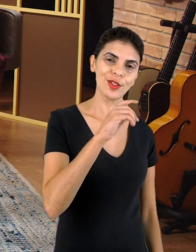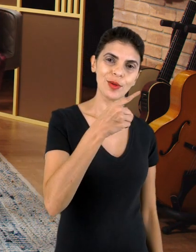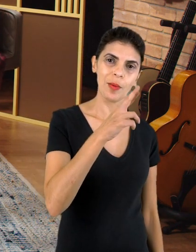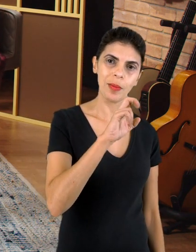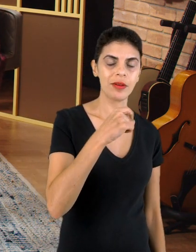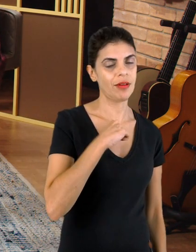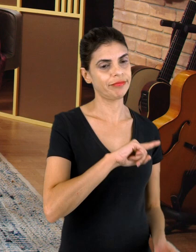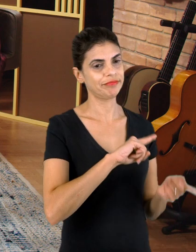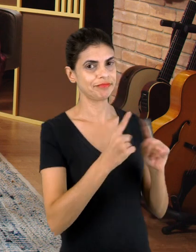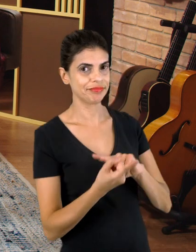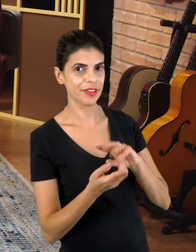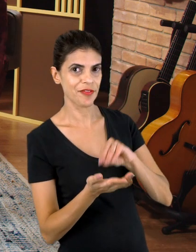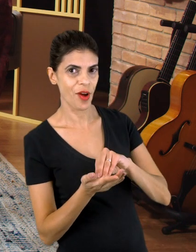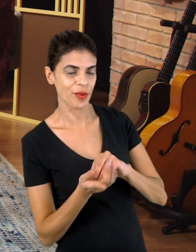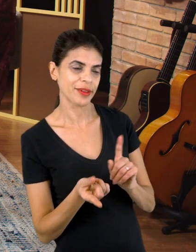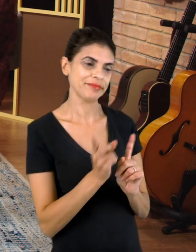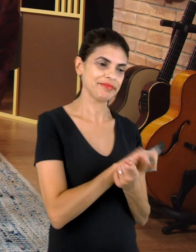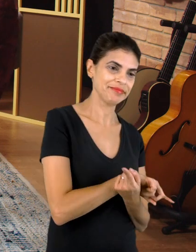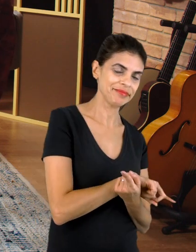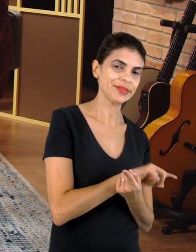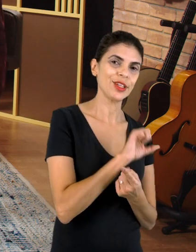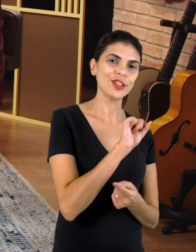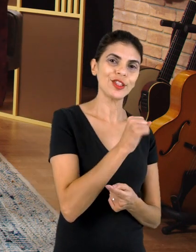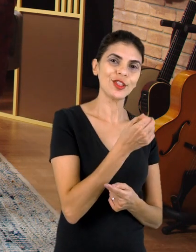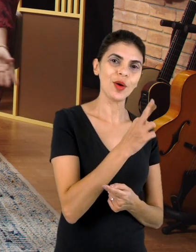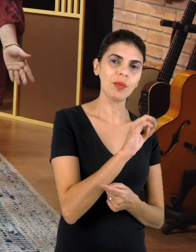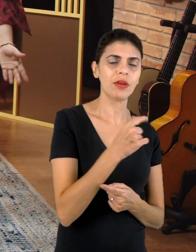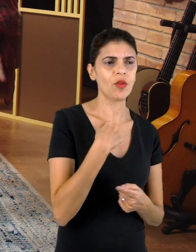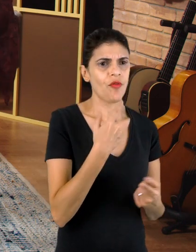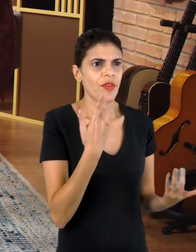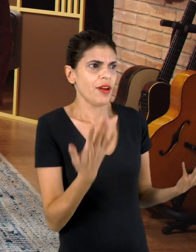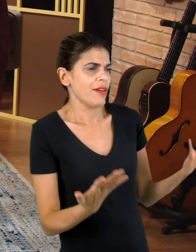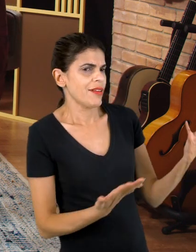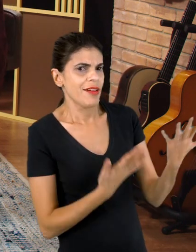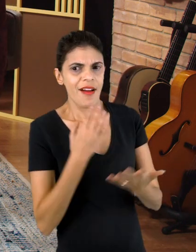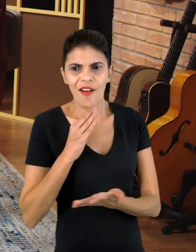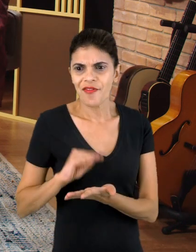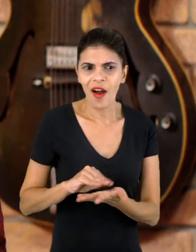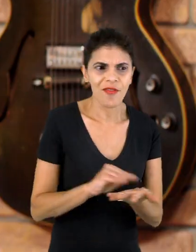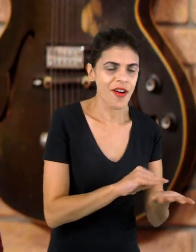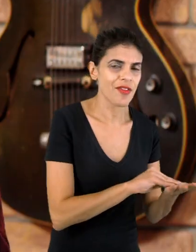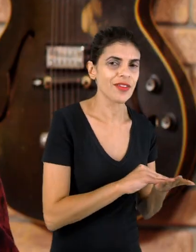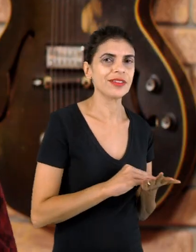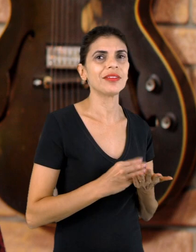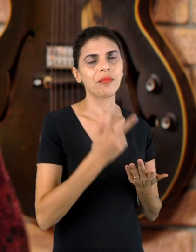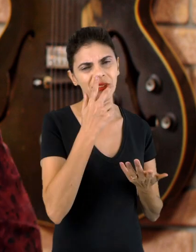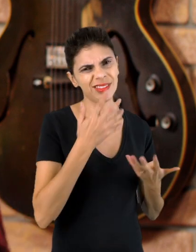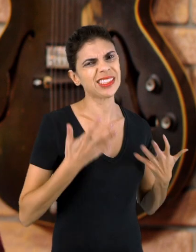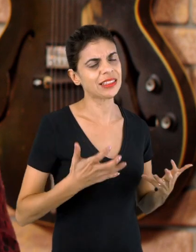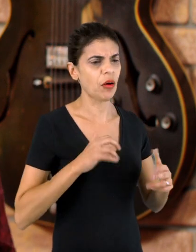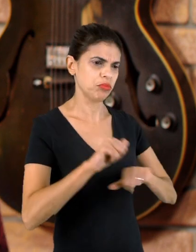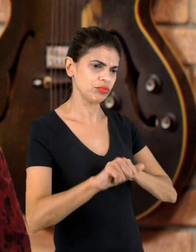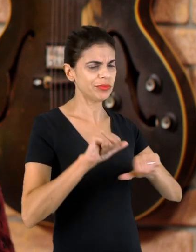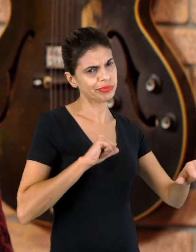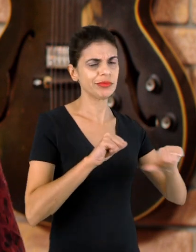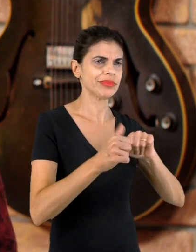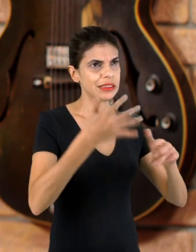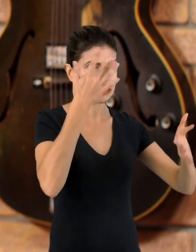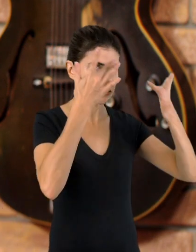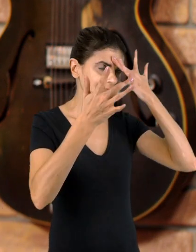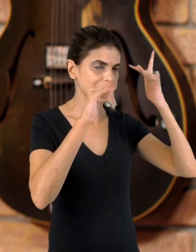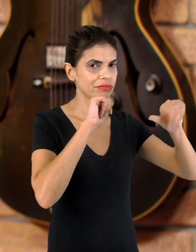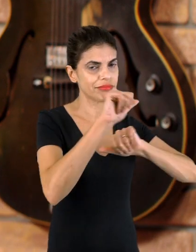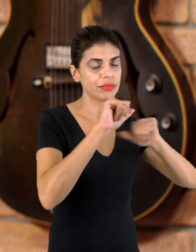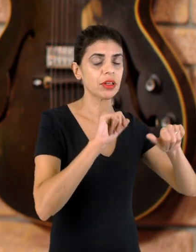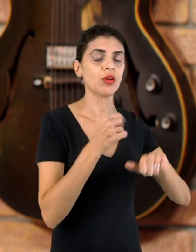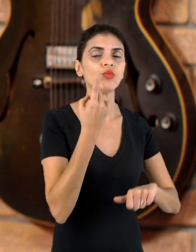contralto, eu ia pro contralto. Aí faltava soprano, eu ia pro soprano. Aí faltava... Extensão. Aí eu falei, gente... Tem extensão bacana. É, mas era um saco ficar mudando o tempo todo, decorando todas as...